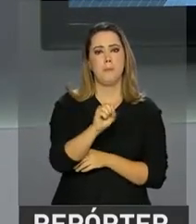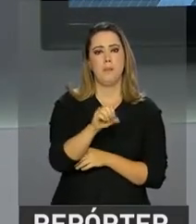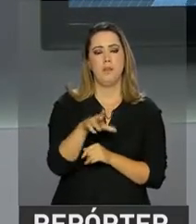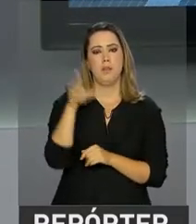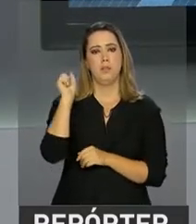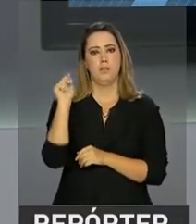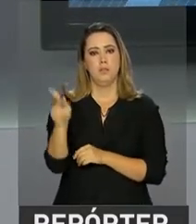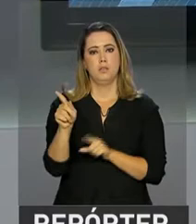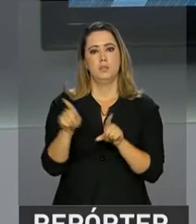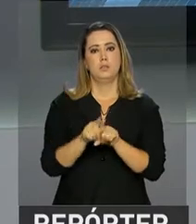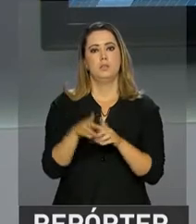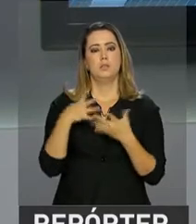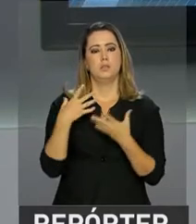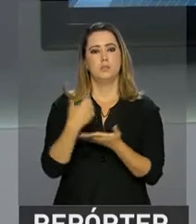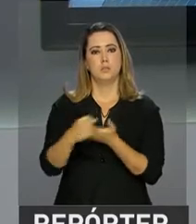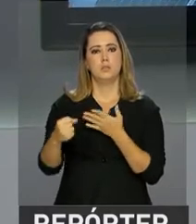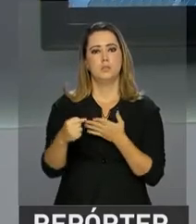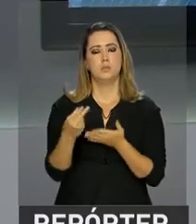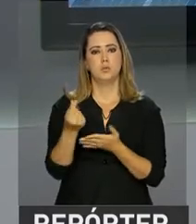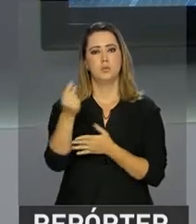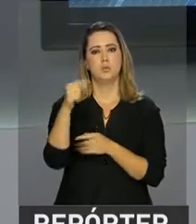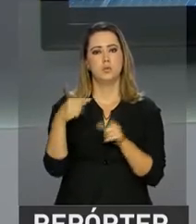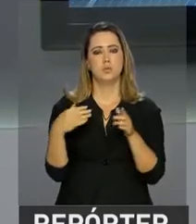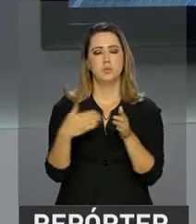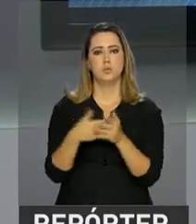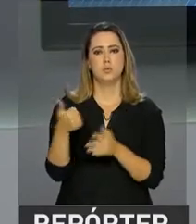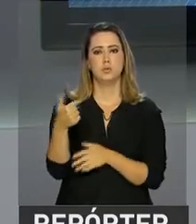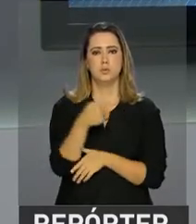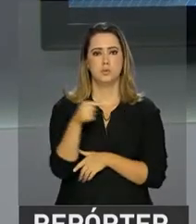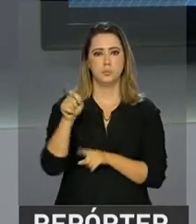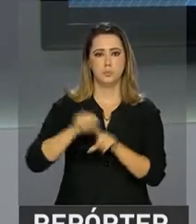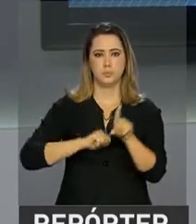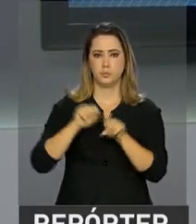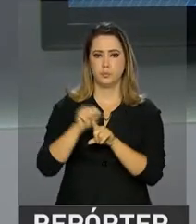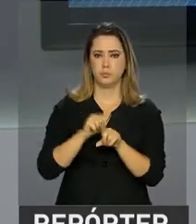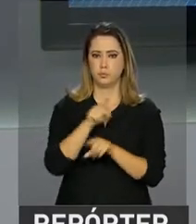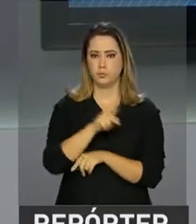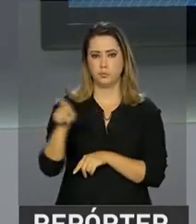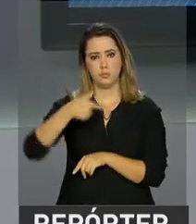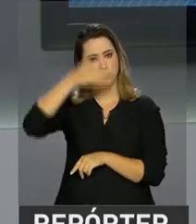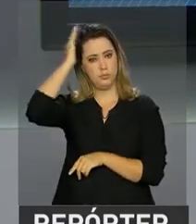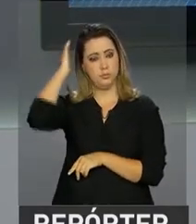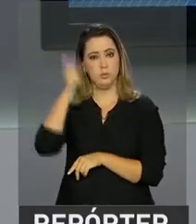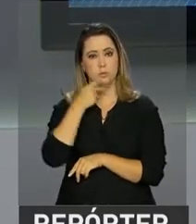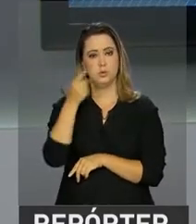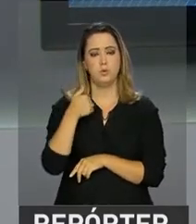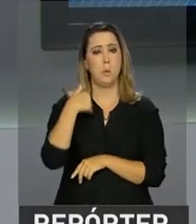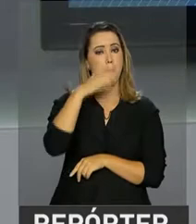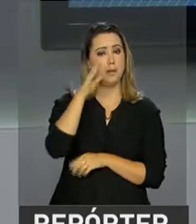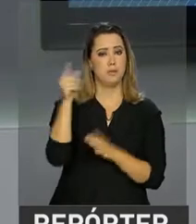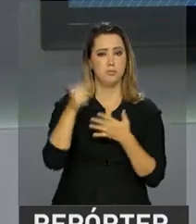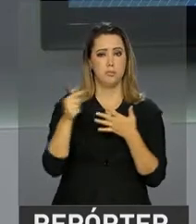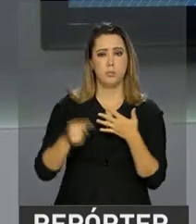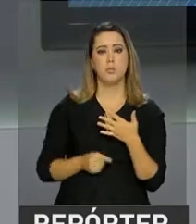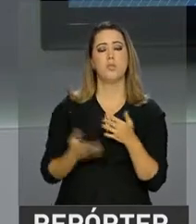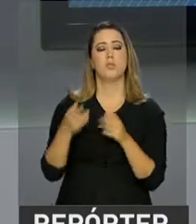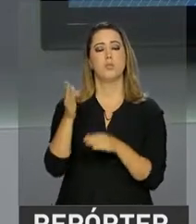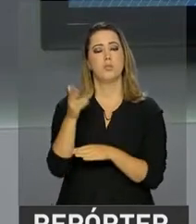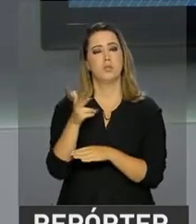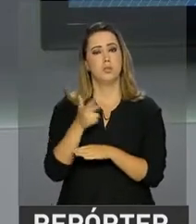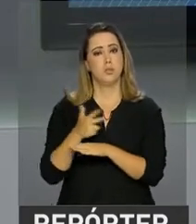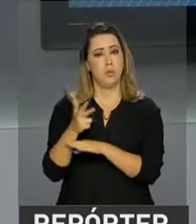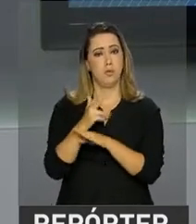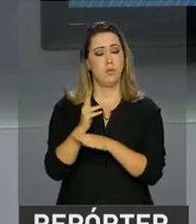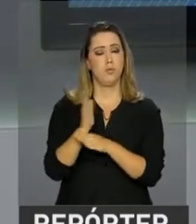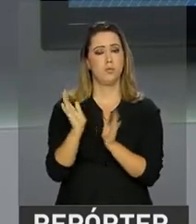aposentados poderão retirar o dinheiro já no dia 17 deste mês o presidente michel temer falou mais sobre a medida em um vídeo publicado